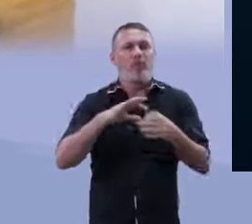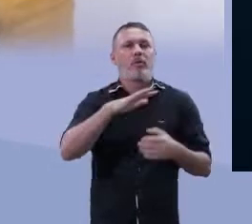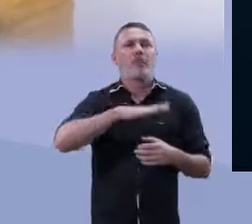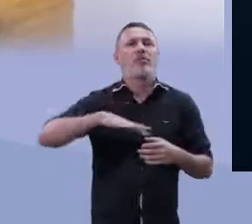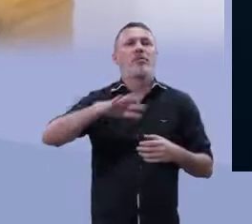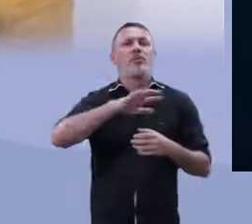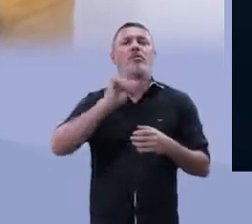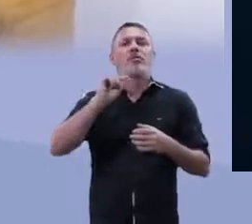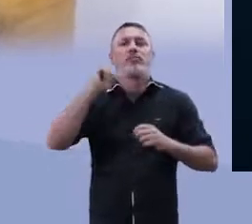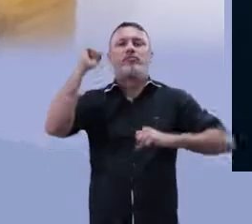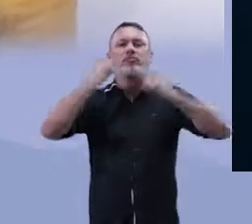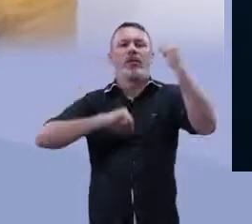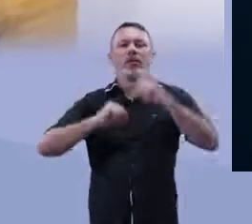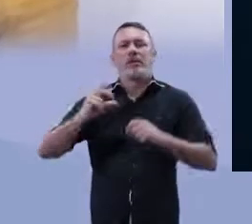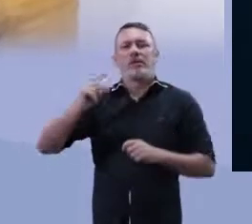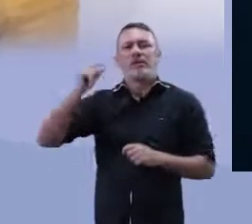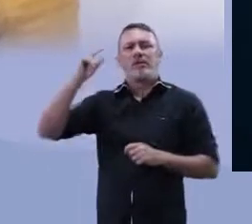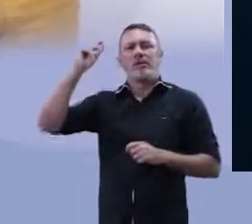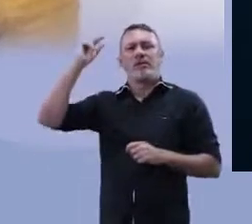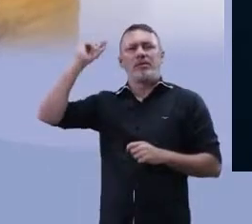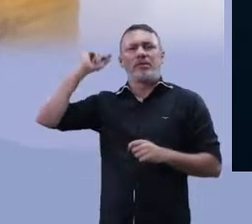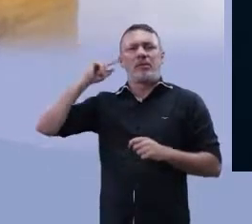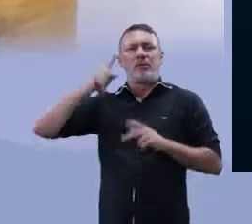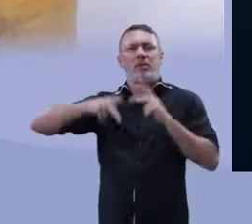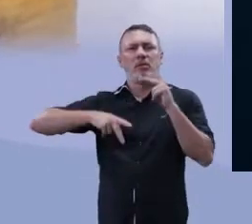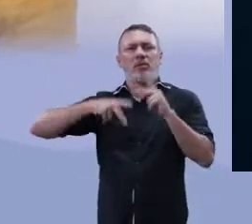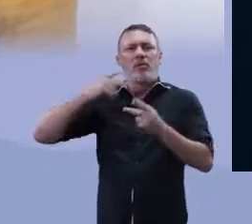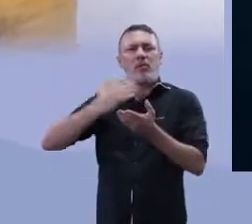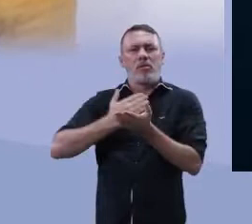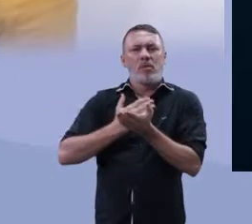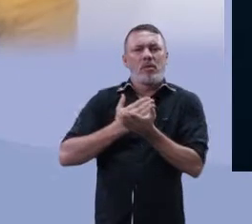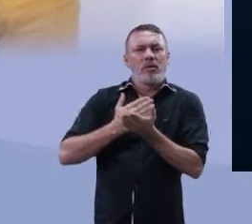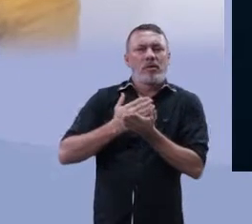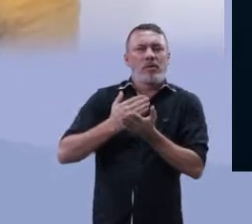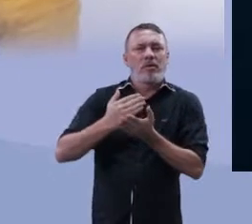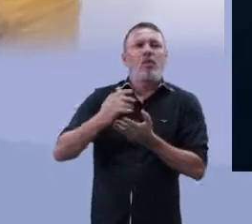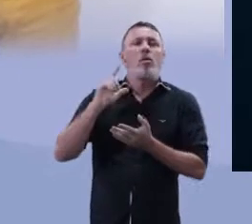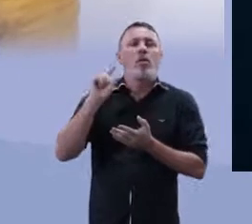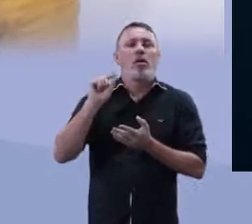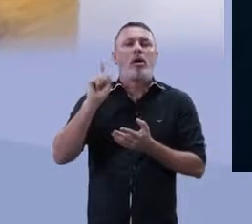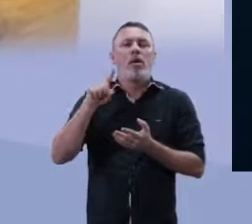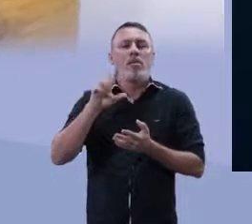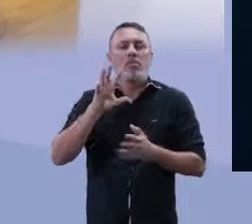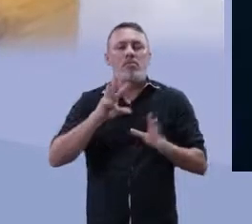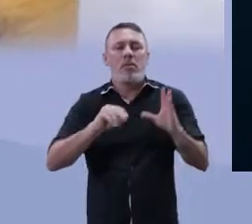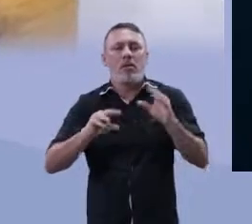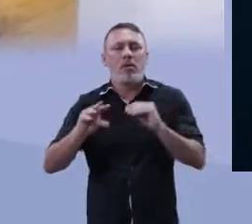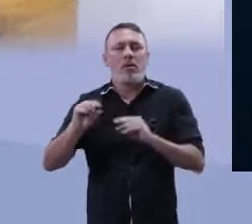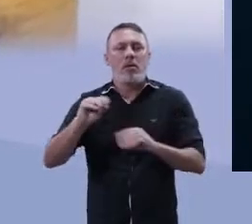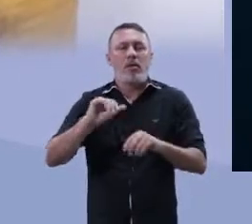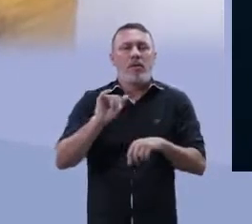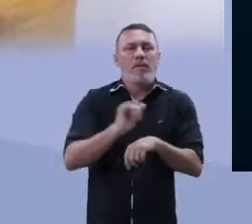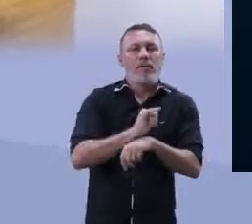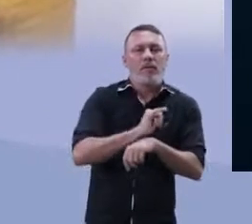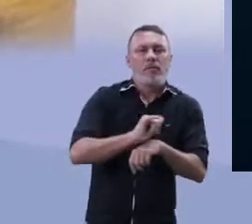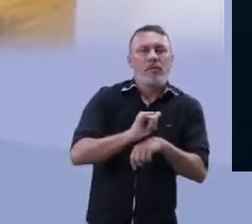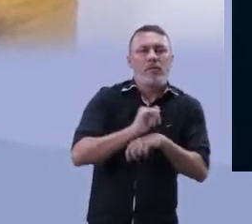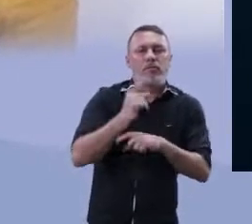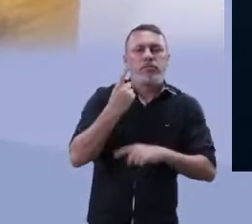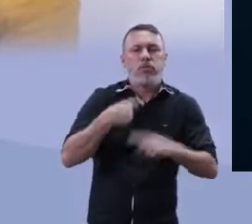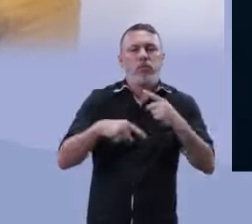produção industrial, que vem desde os primórdios, ainda quando se tinha uma produção artesanal, que for evoluindo para